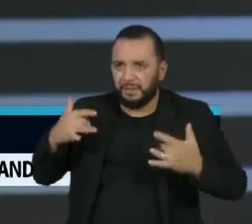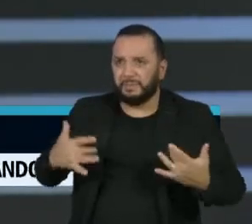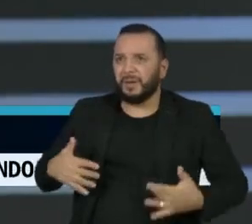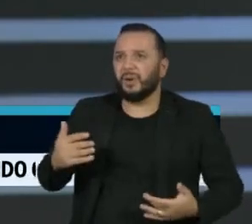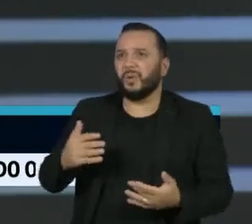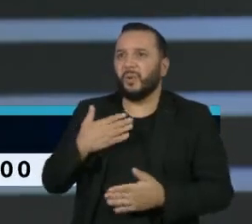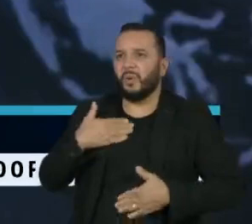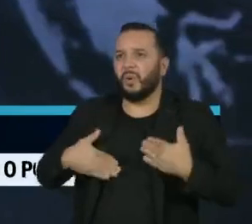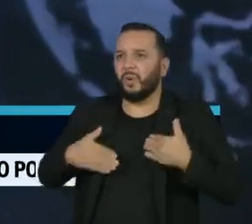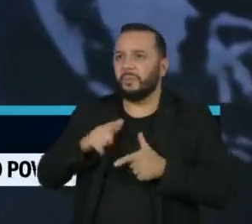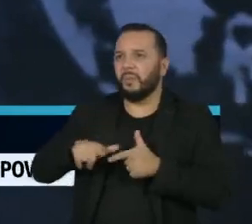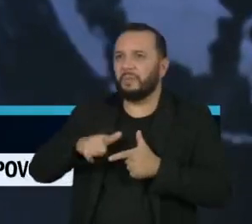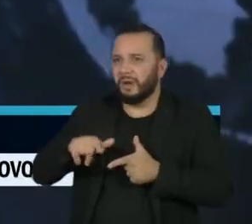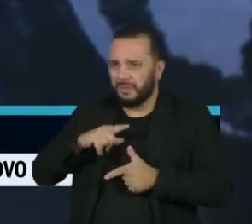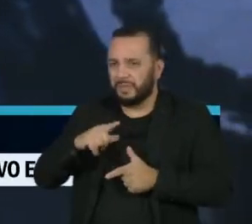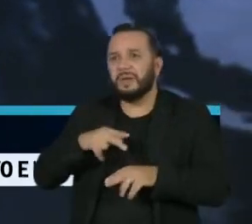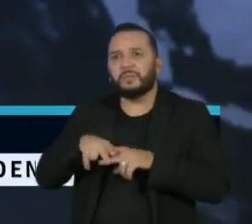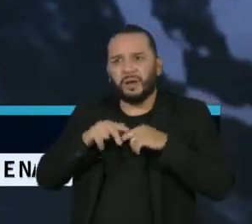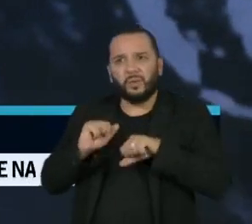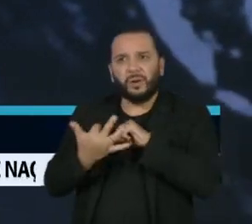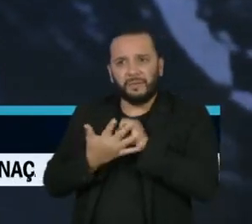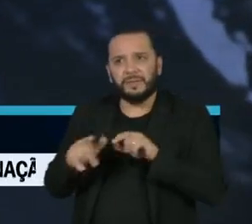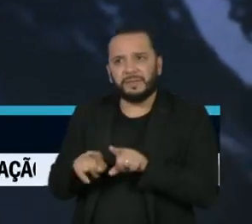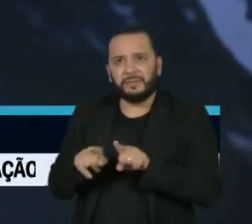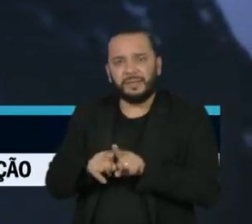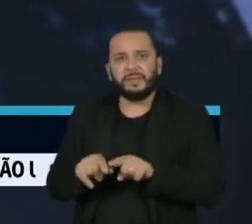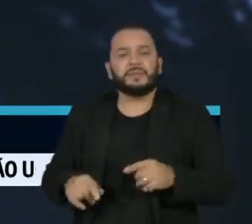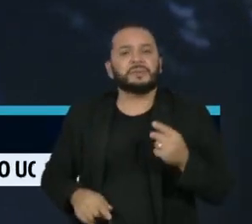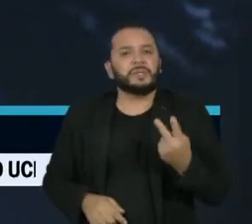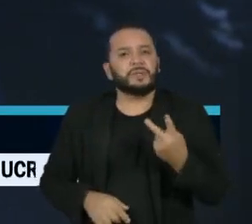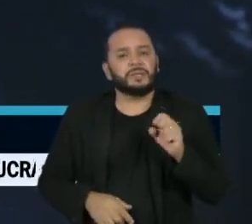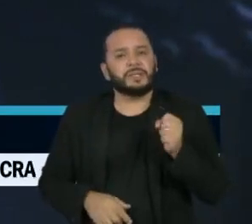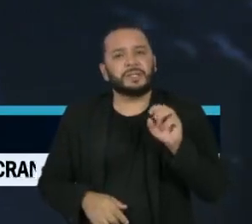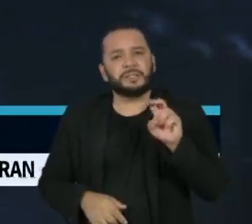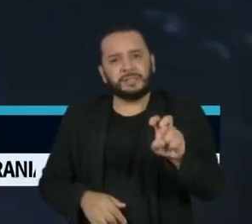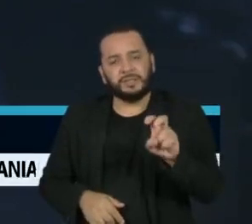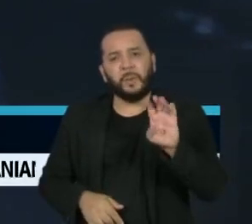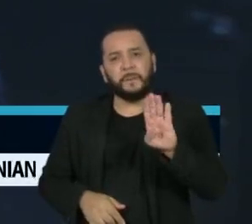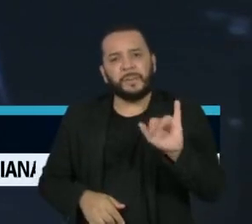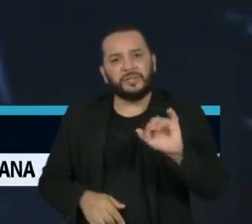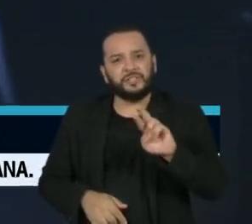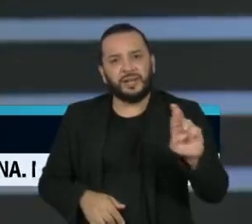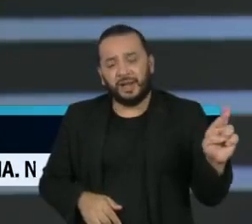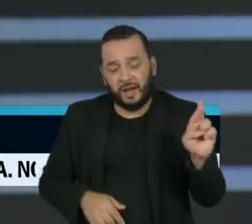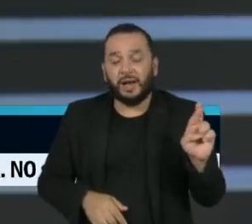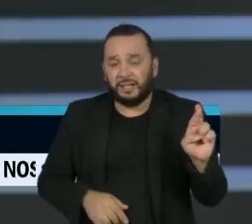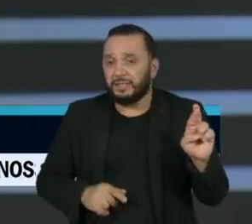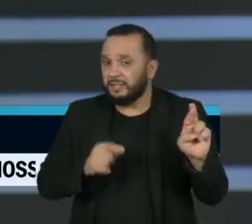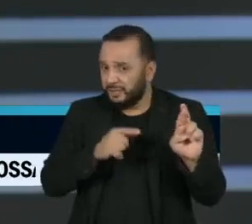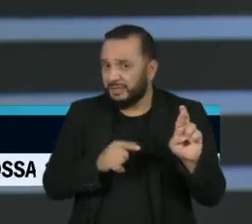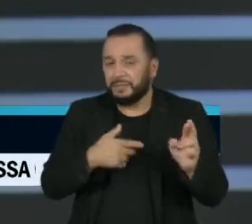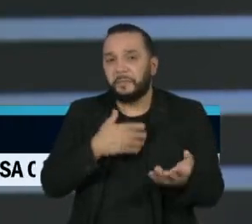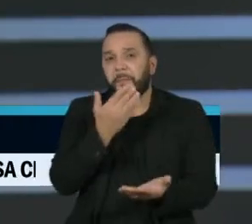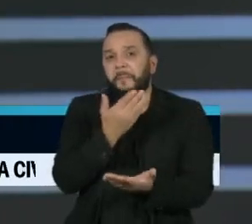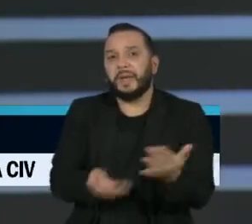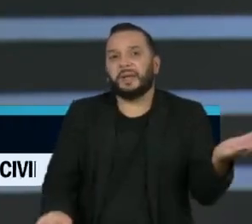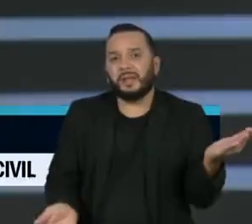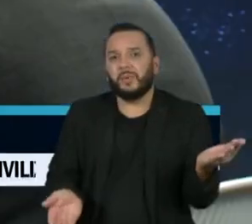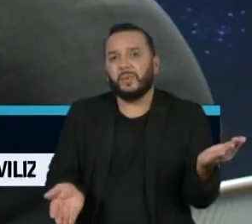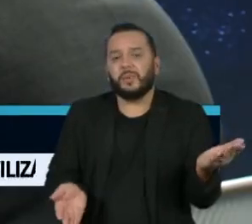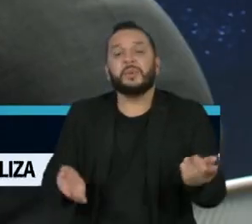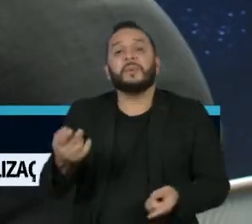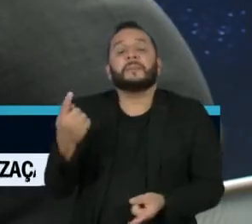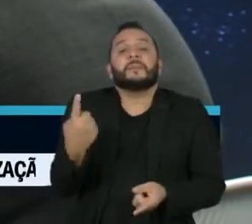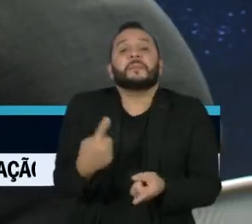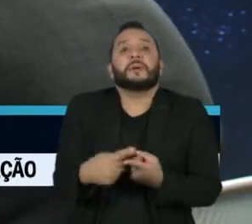brincadeira, não. Capaz, e esses 285 bilhões de reais em perdas é considerado um número até conservador, porque muitas dessas pessoas,